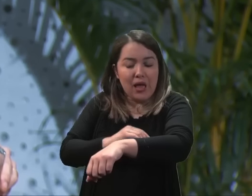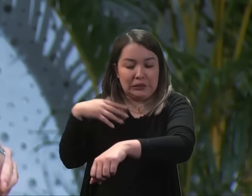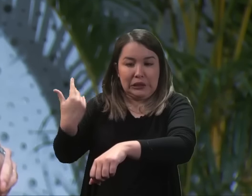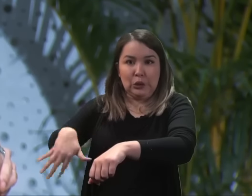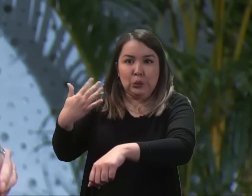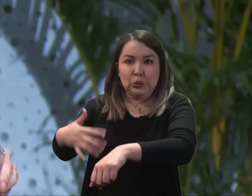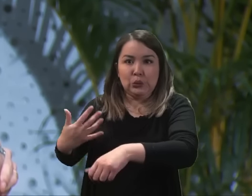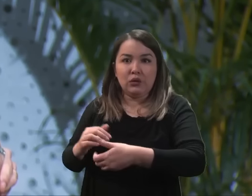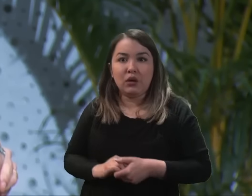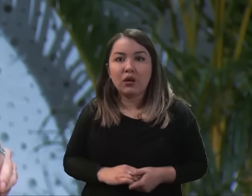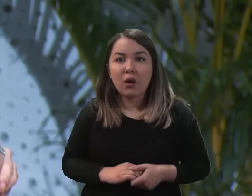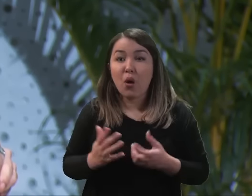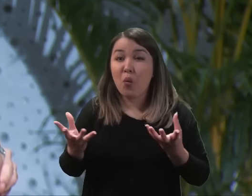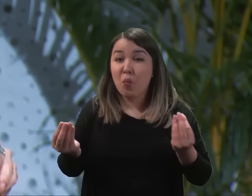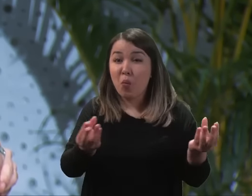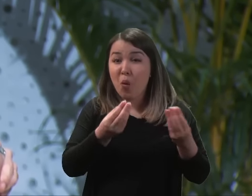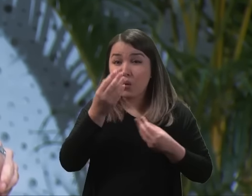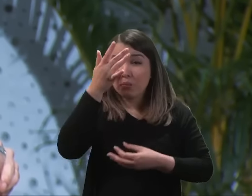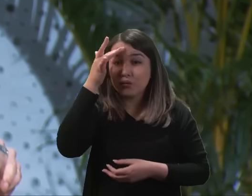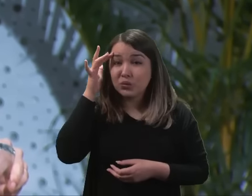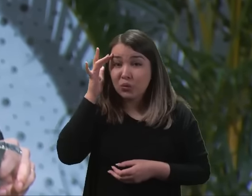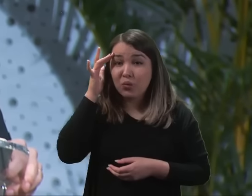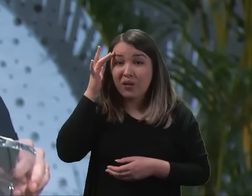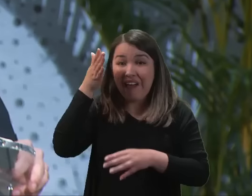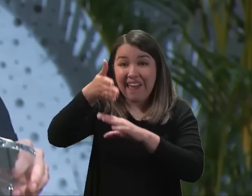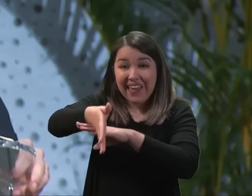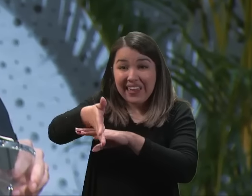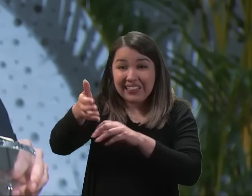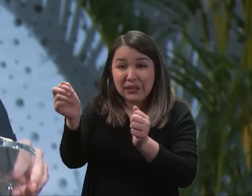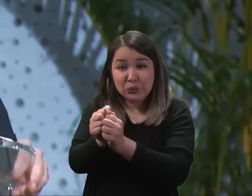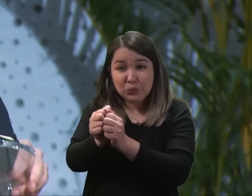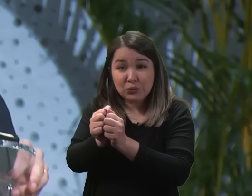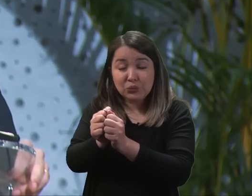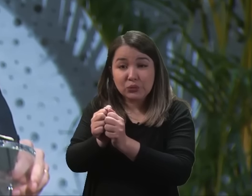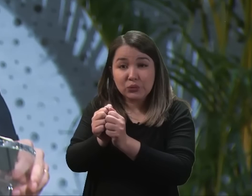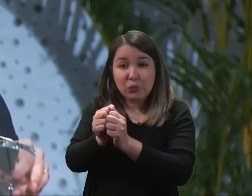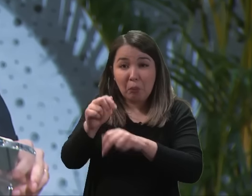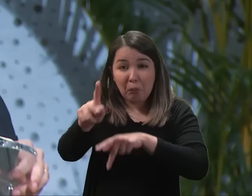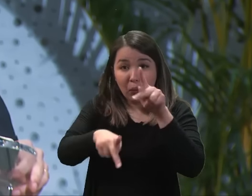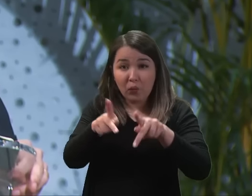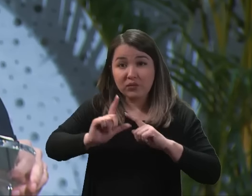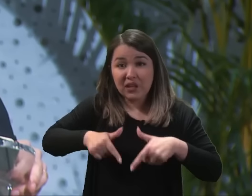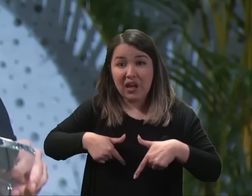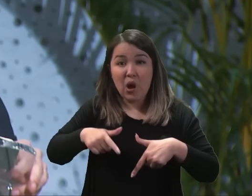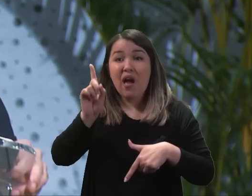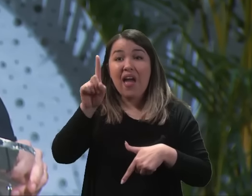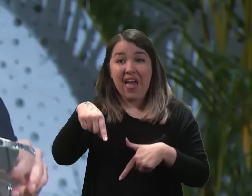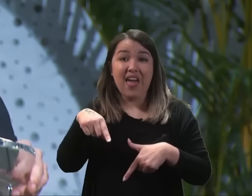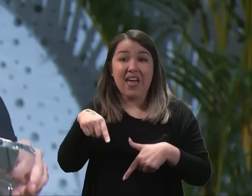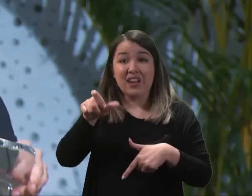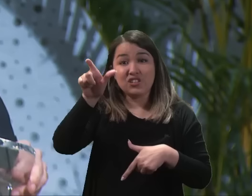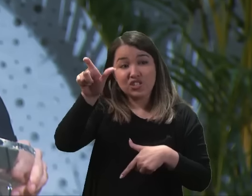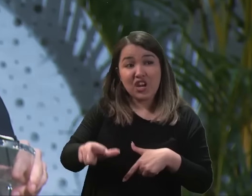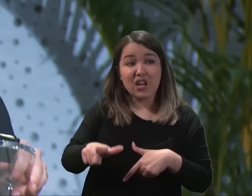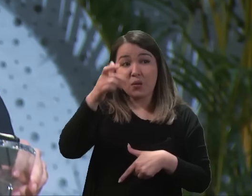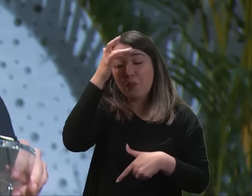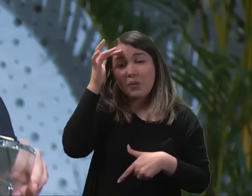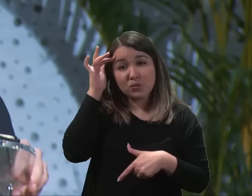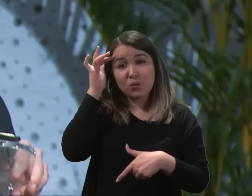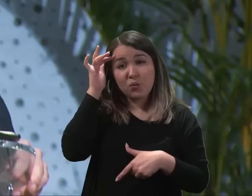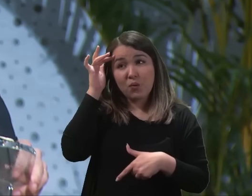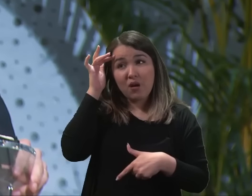misto de gente não era outro tipo de pessoa se